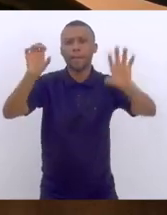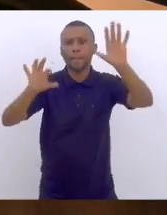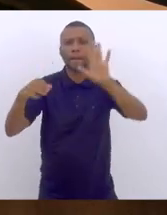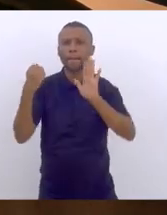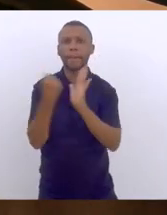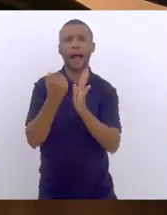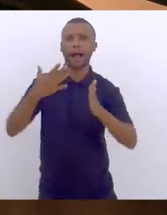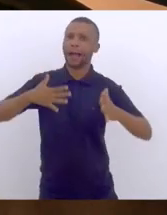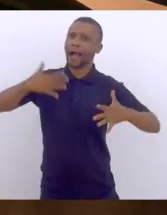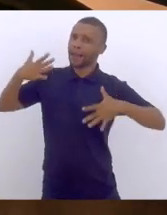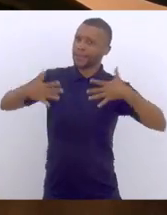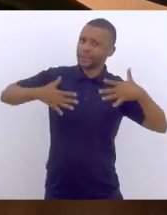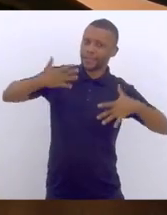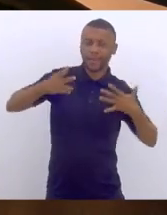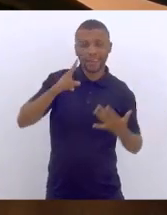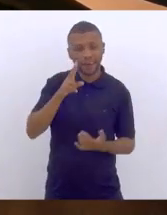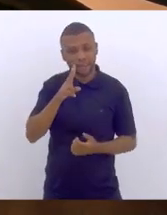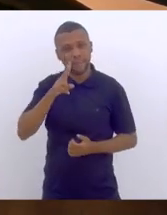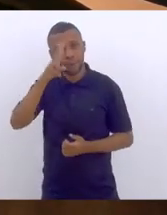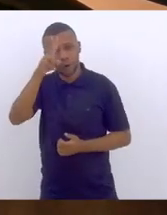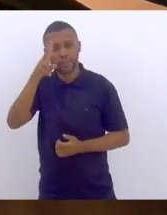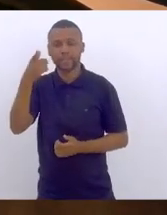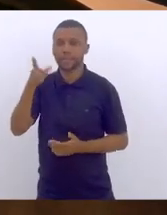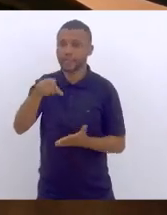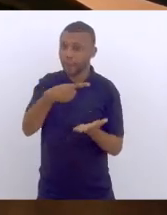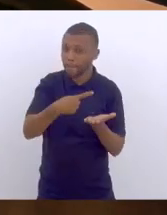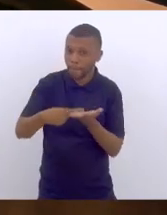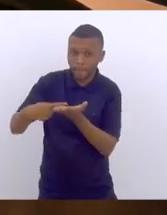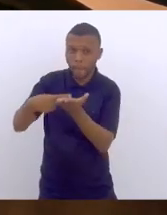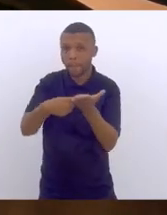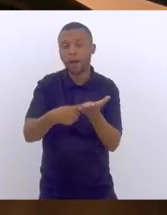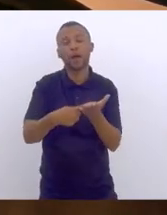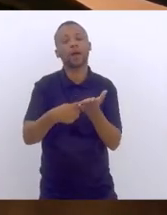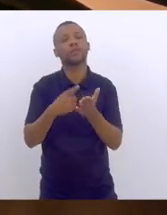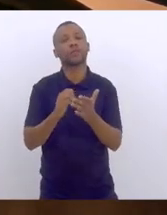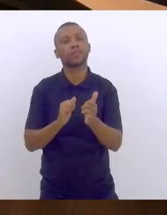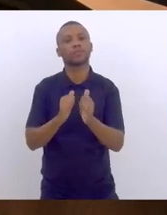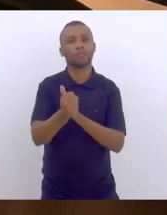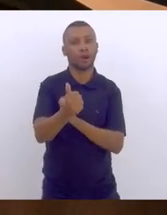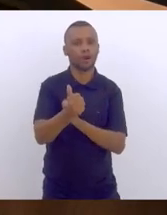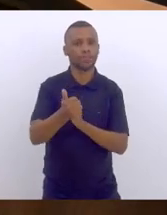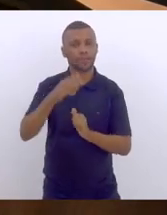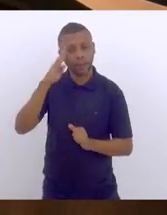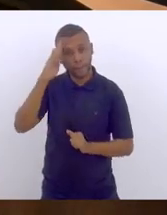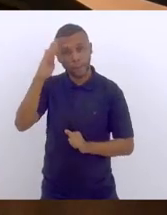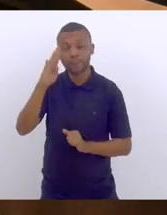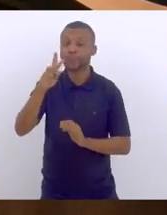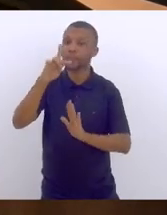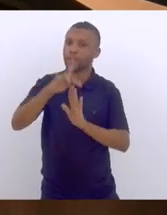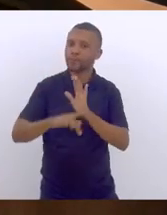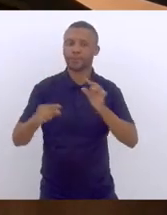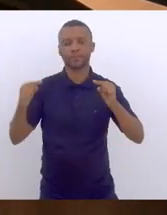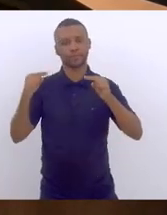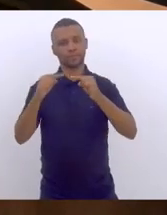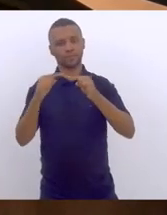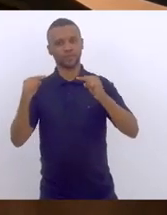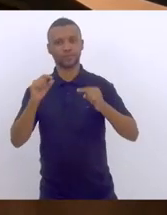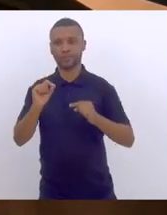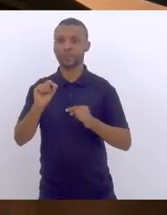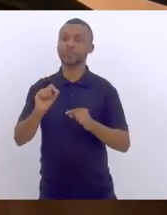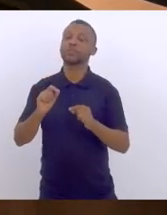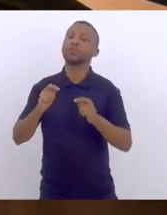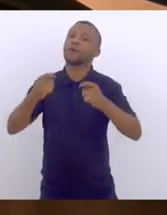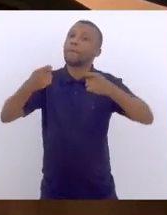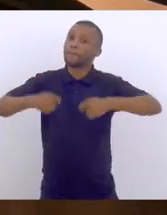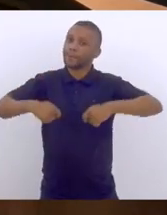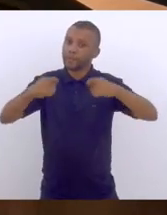a alegria e a vivacidade dessas agendas esportivas. E mais, esse é um projeto também que tem a ver com a necessidade